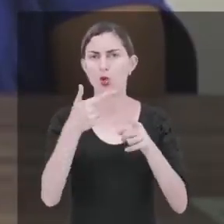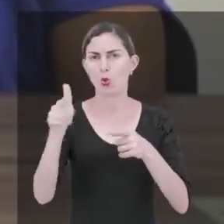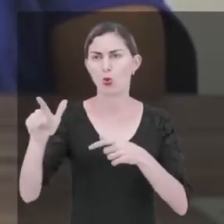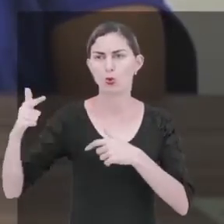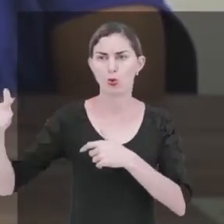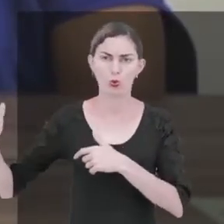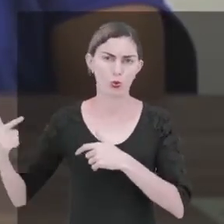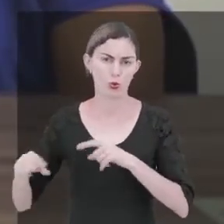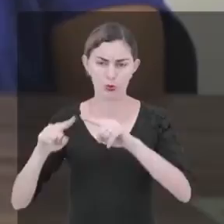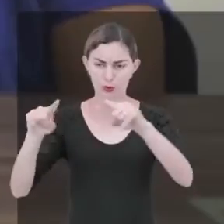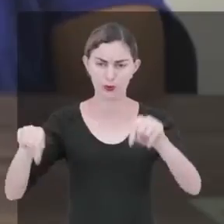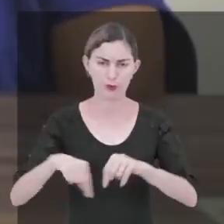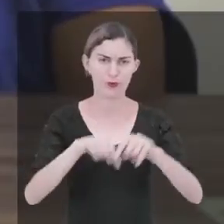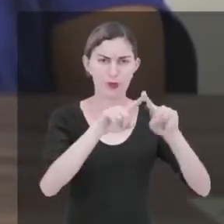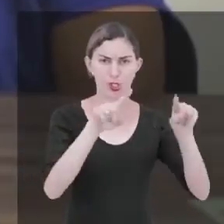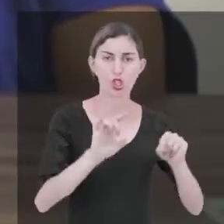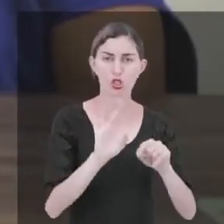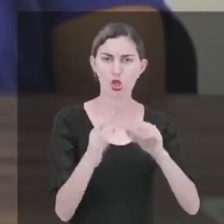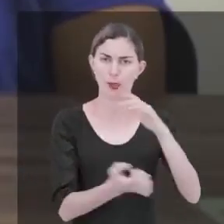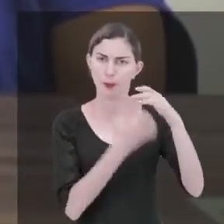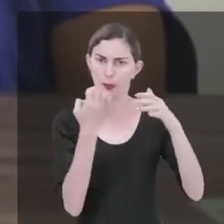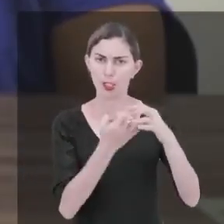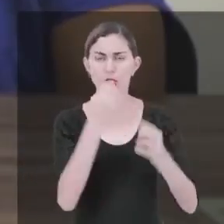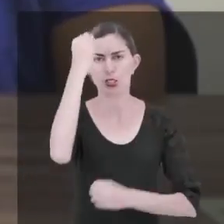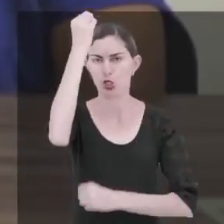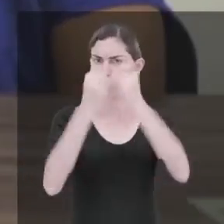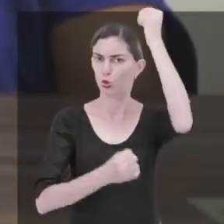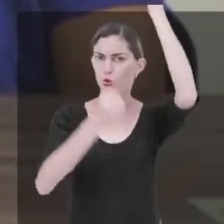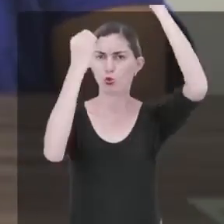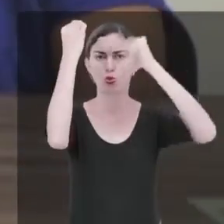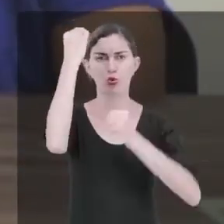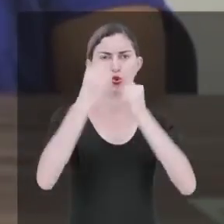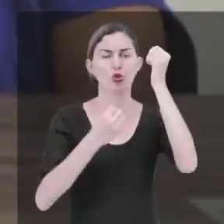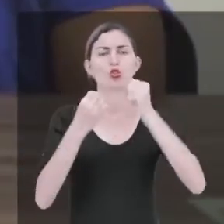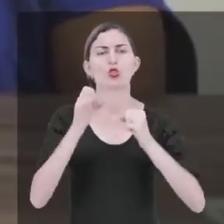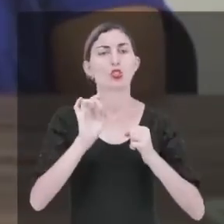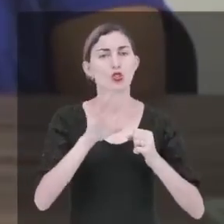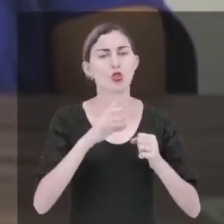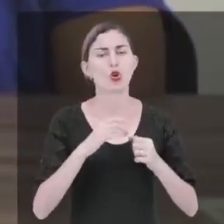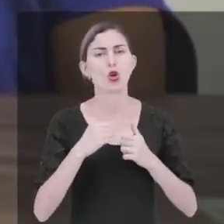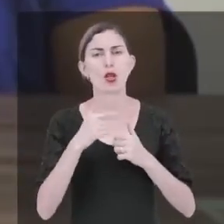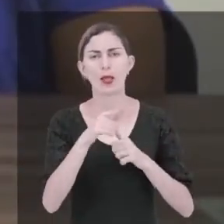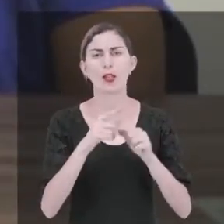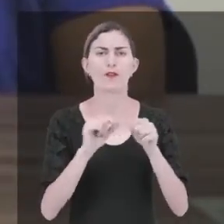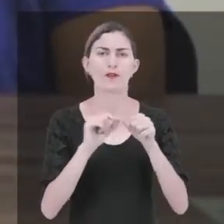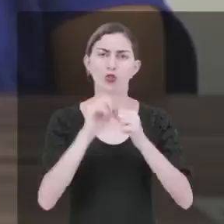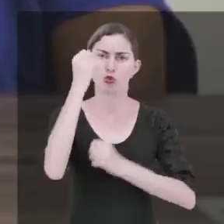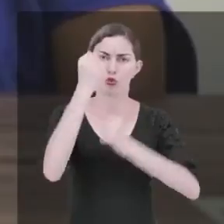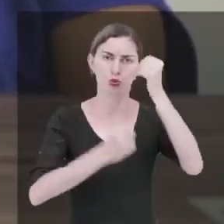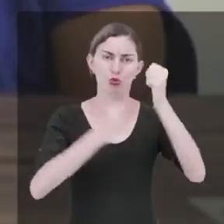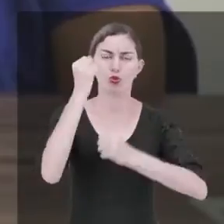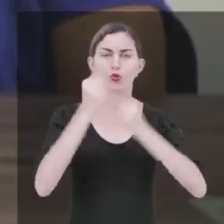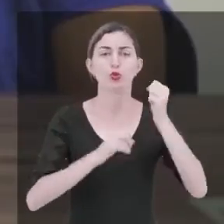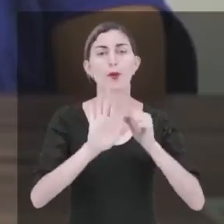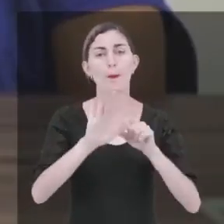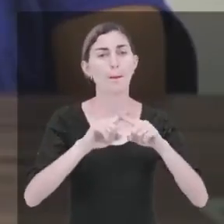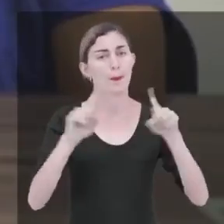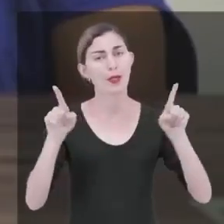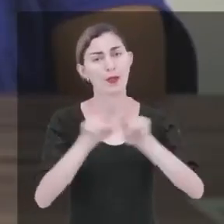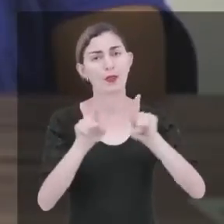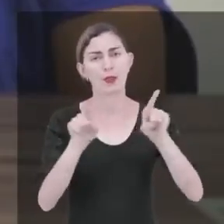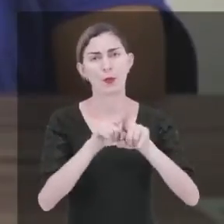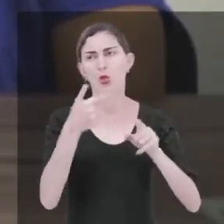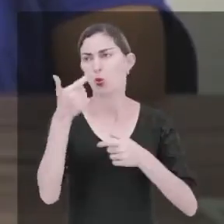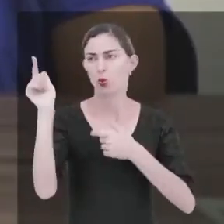outros segmentos de empresa, não só a indústria, que a Amor Imprimo era uma empresa no ramo de indústria, mas